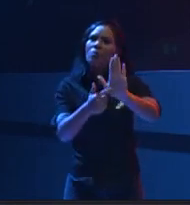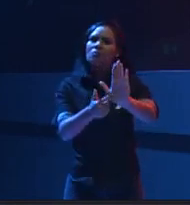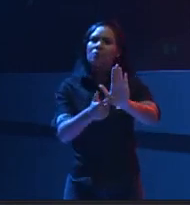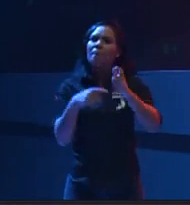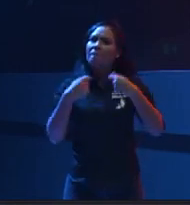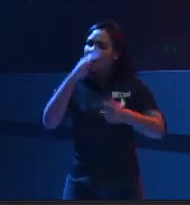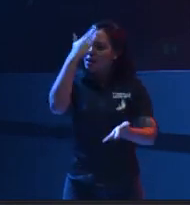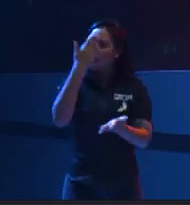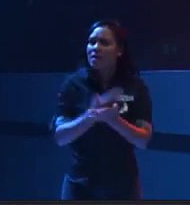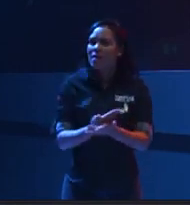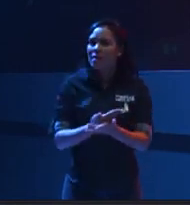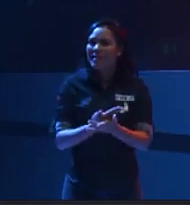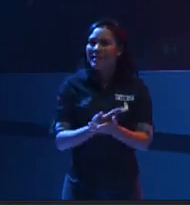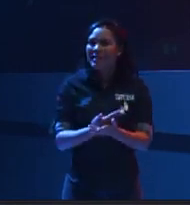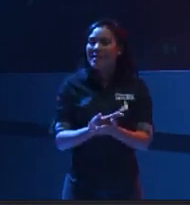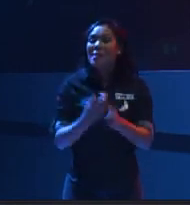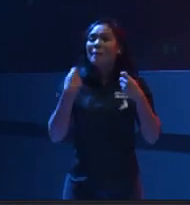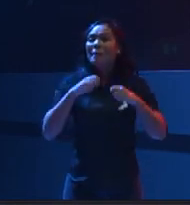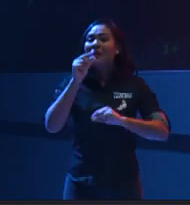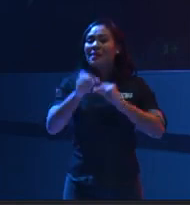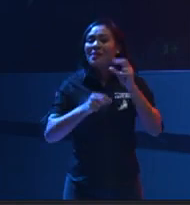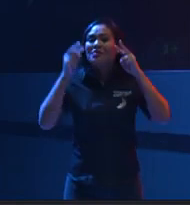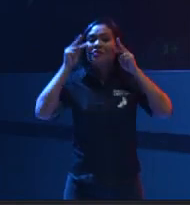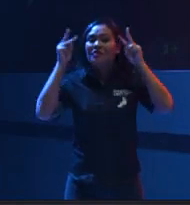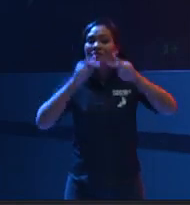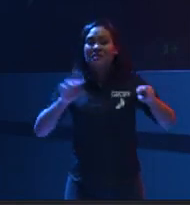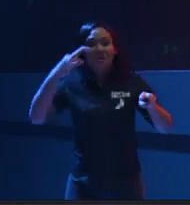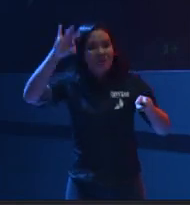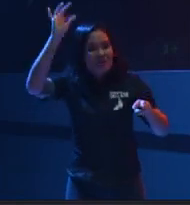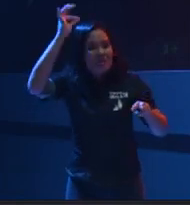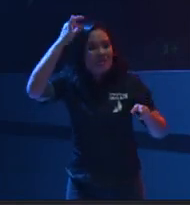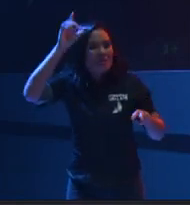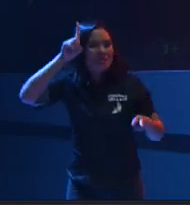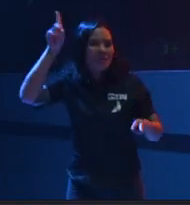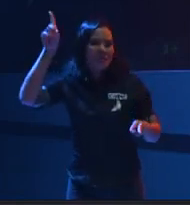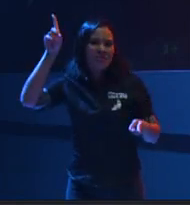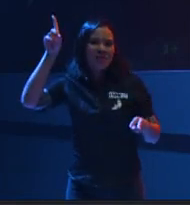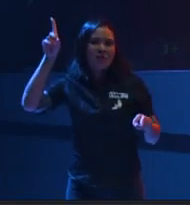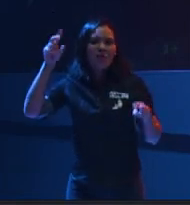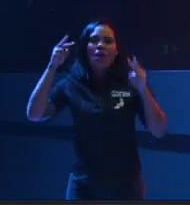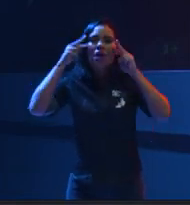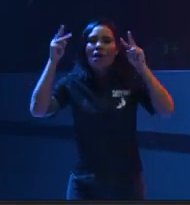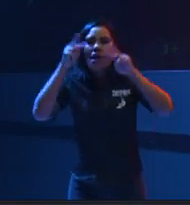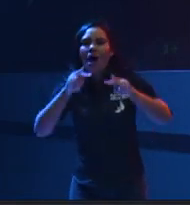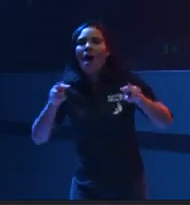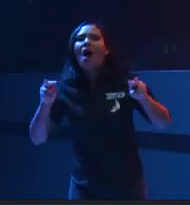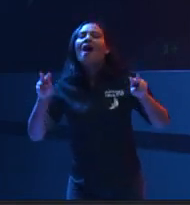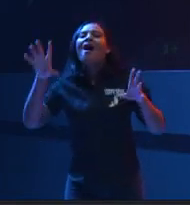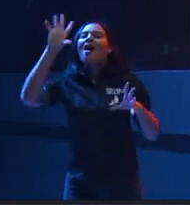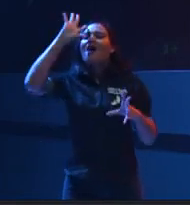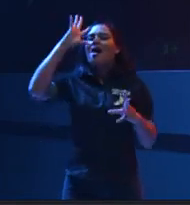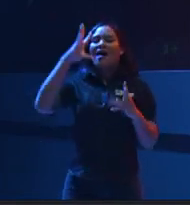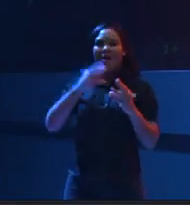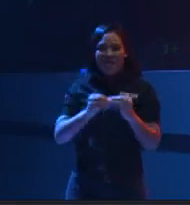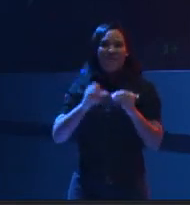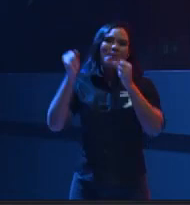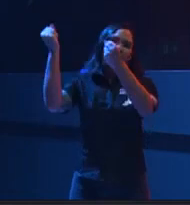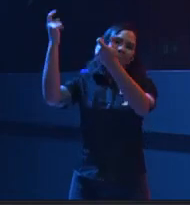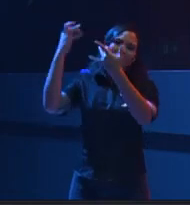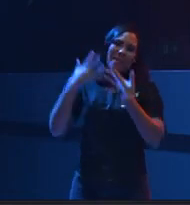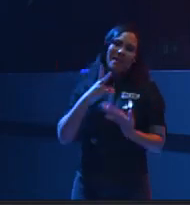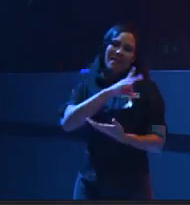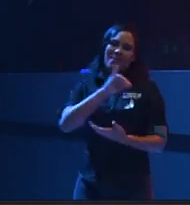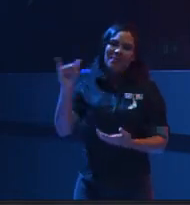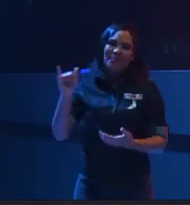espiritual entender que o milagre vai chegar que a bênção vai chegar o cristão não